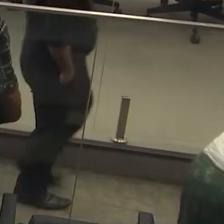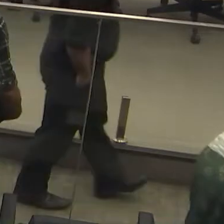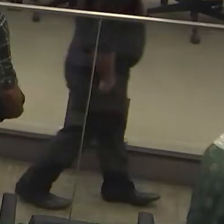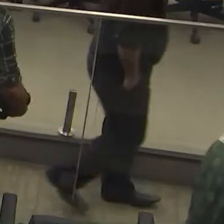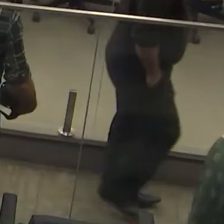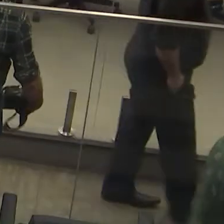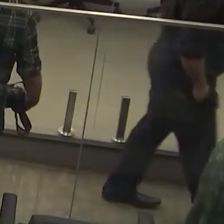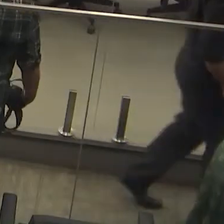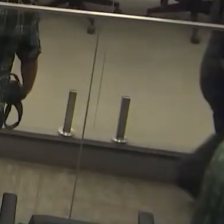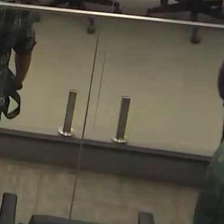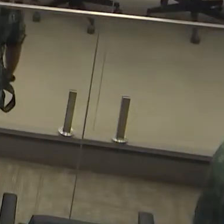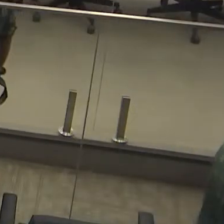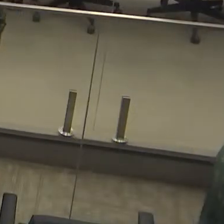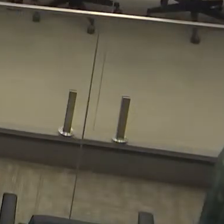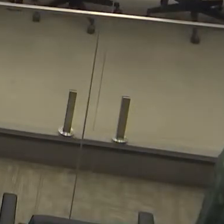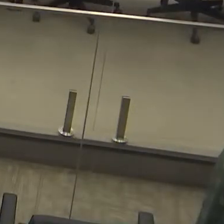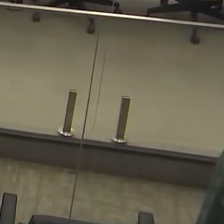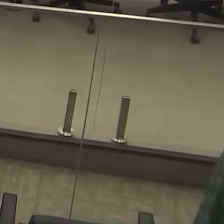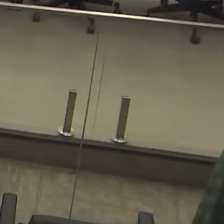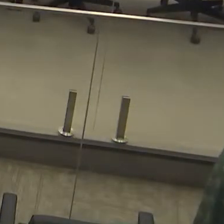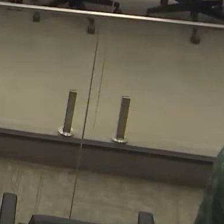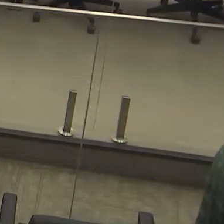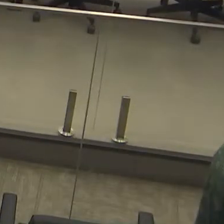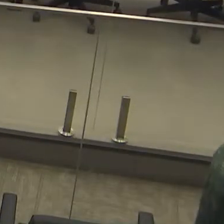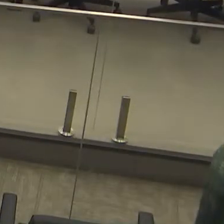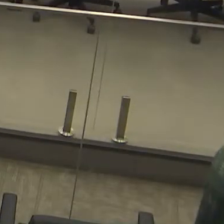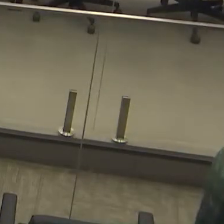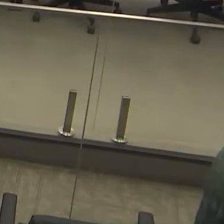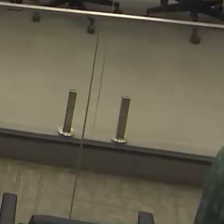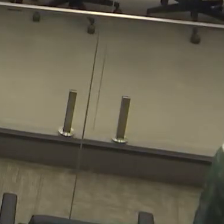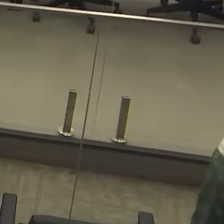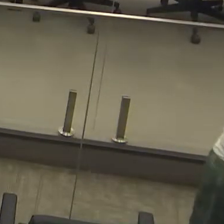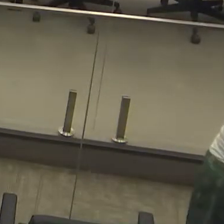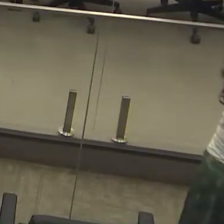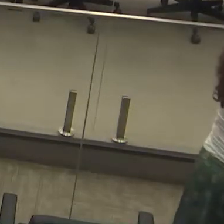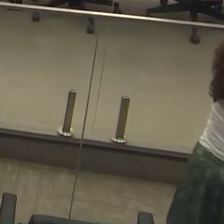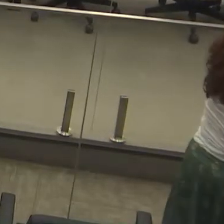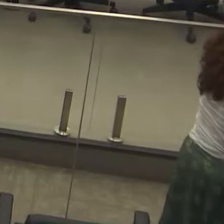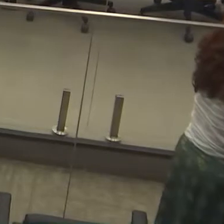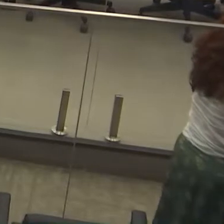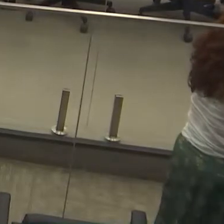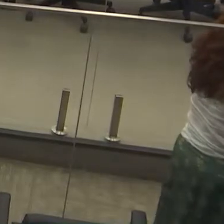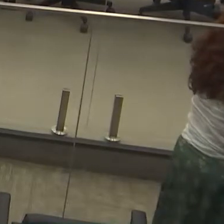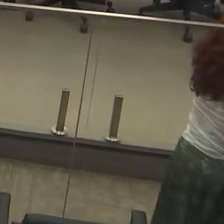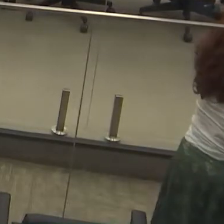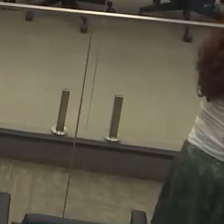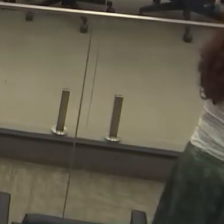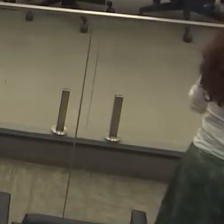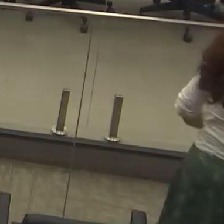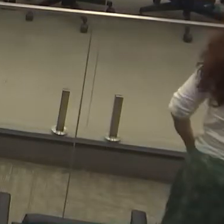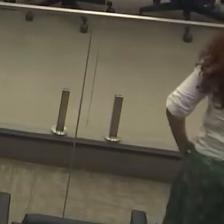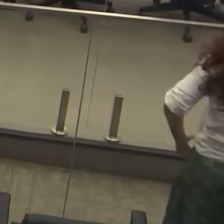Eu vou distribuir o cartãozinho para os vereadores, e a gente pode... Deve ser mais fácil. Sim.